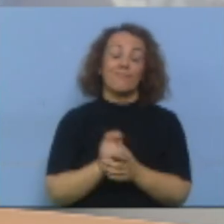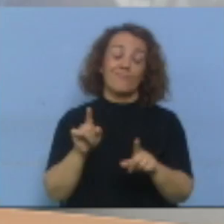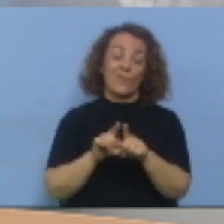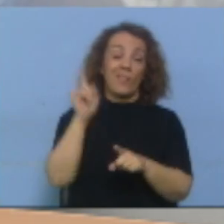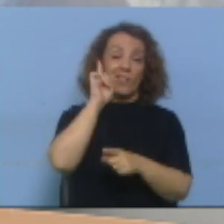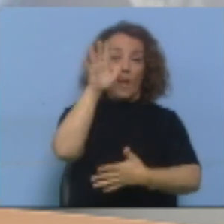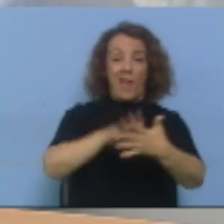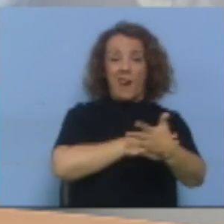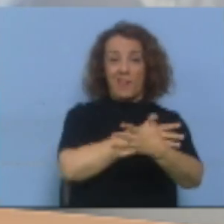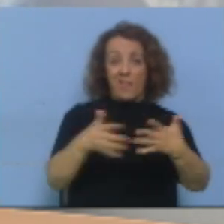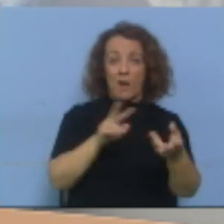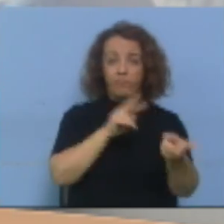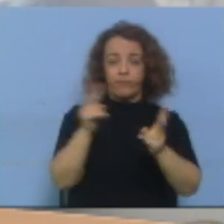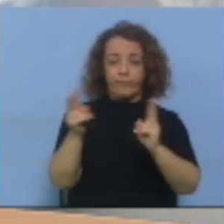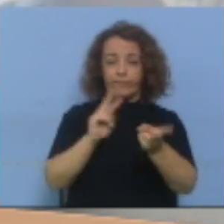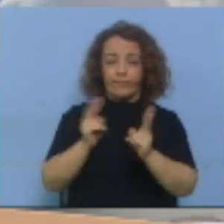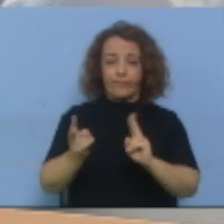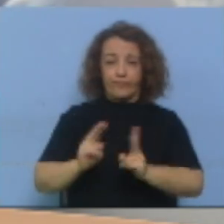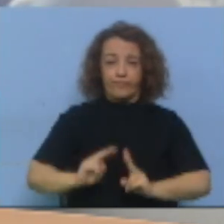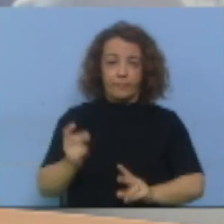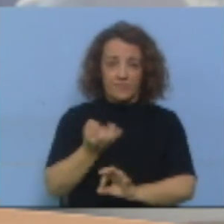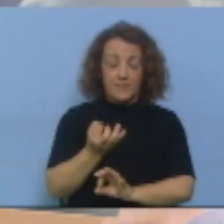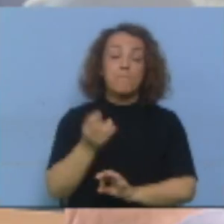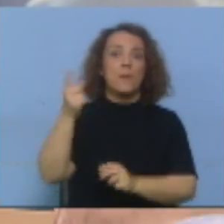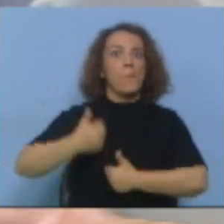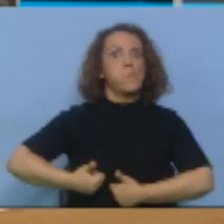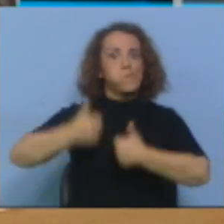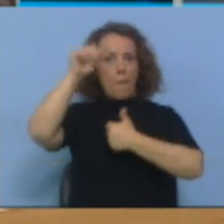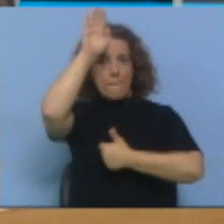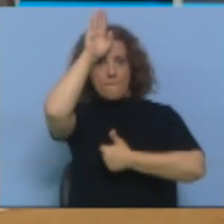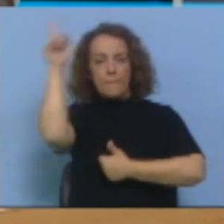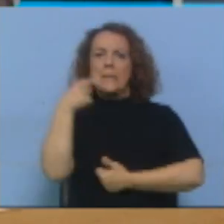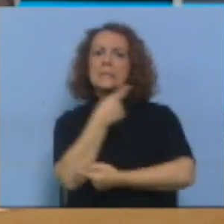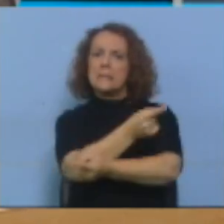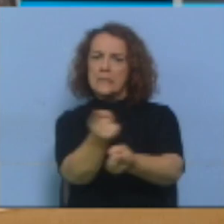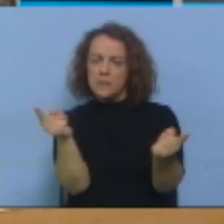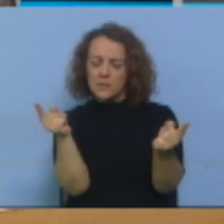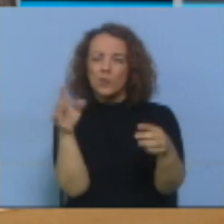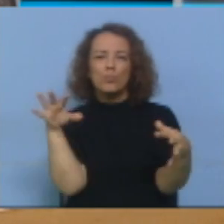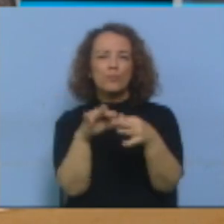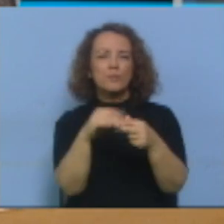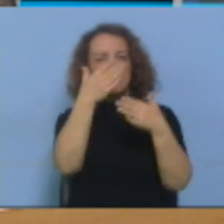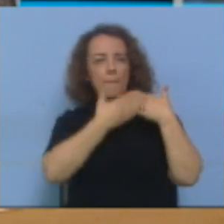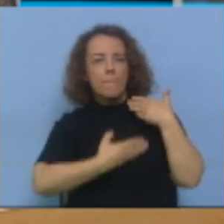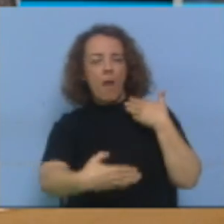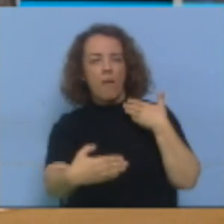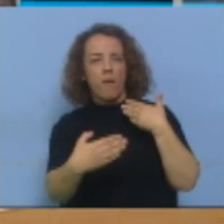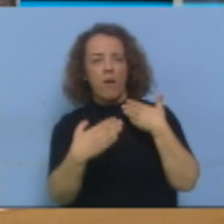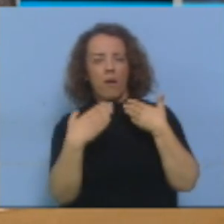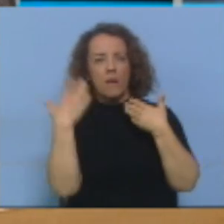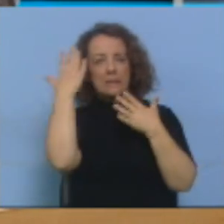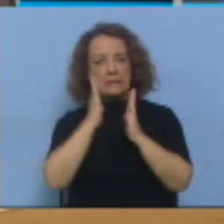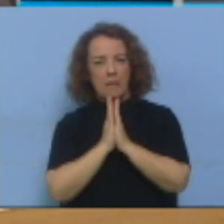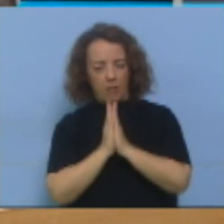tudo aquilo que normalmente... A Santa Sé sugeriu, em relação por causa da Semana Santa, em lugares que